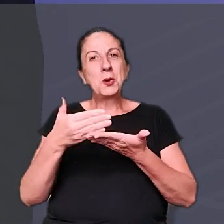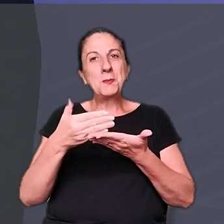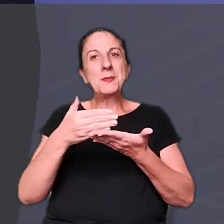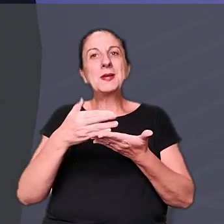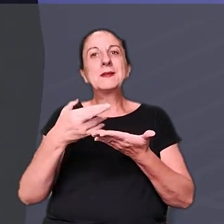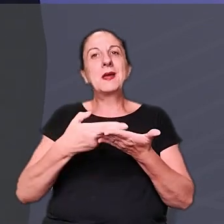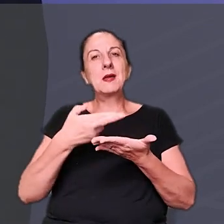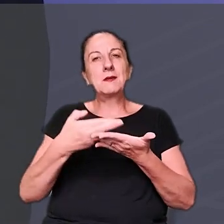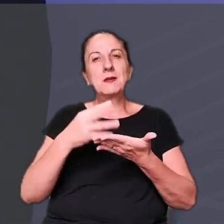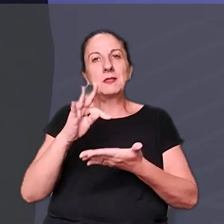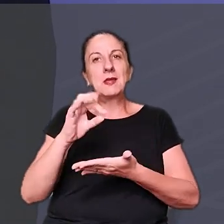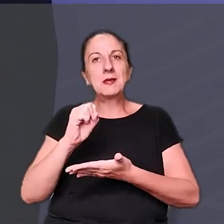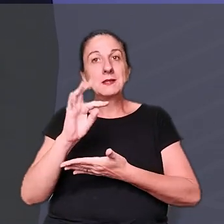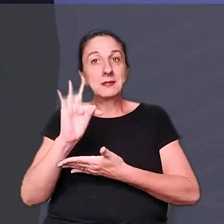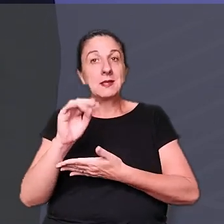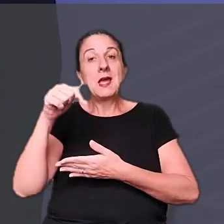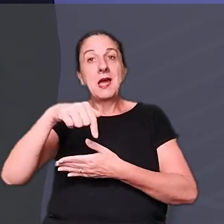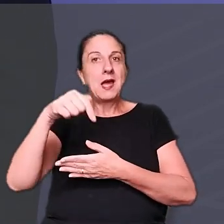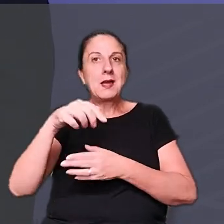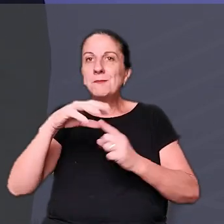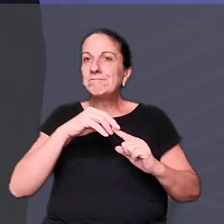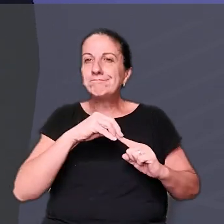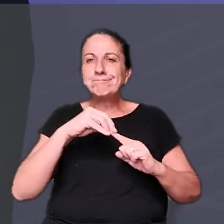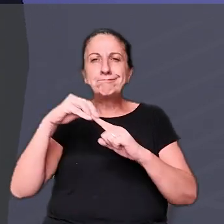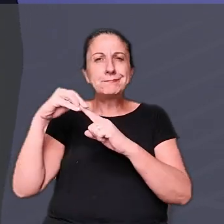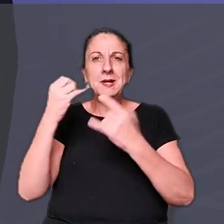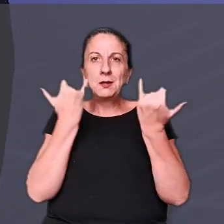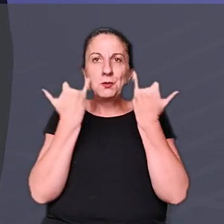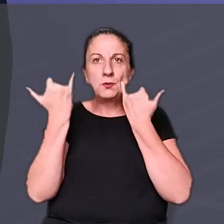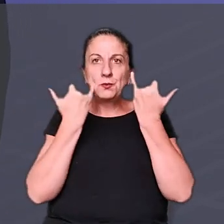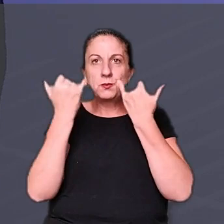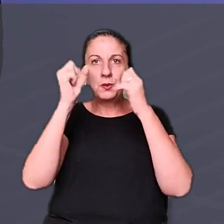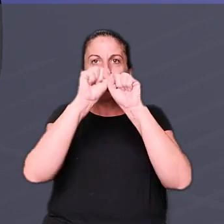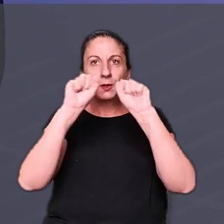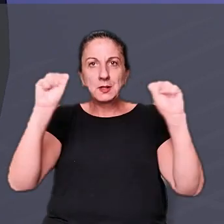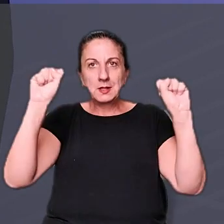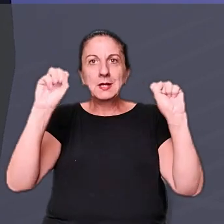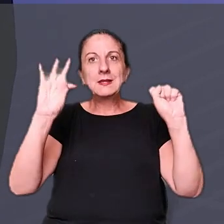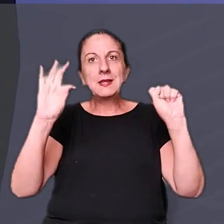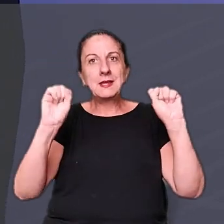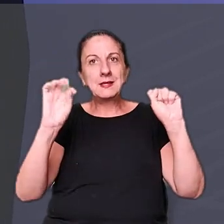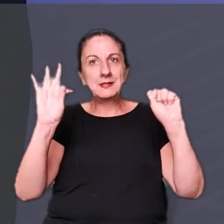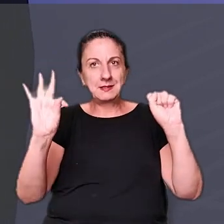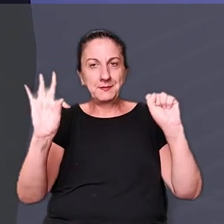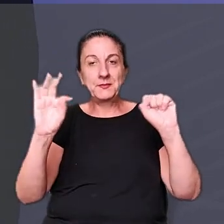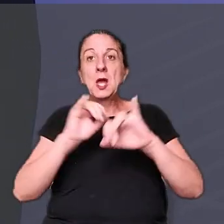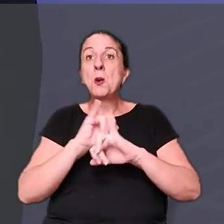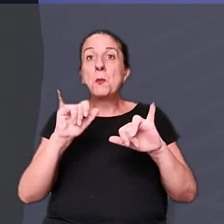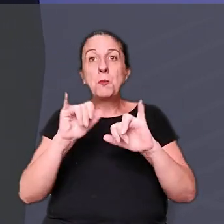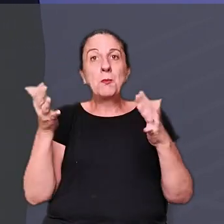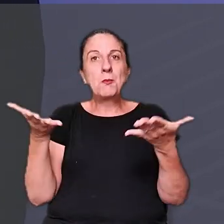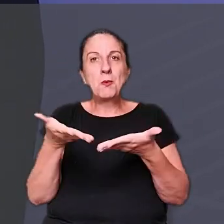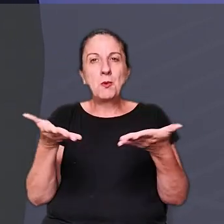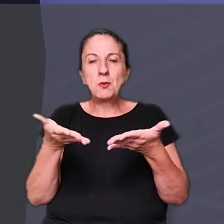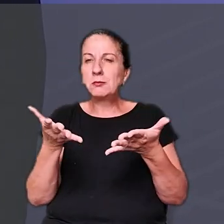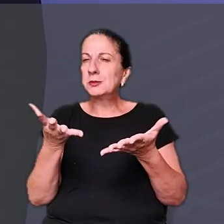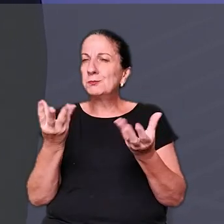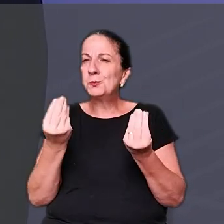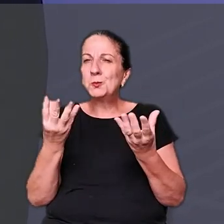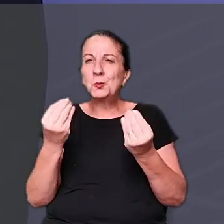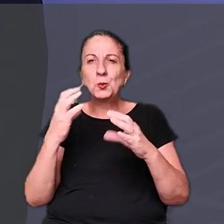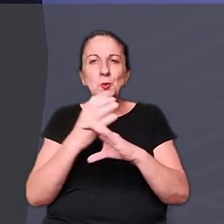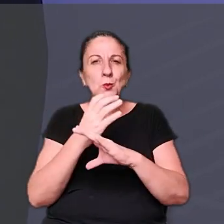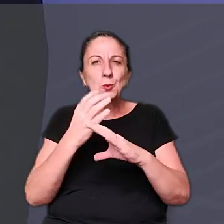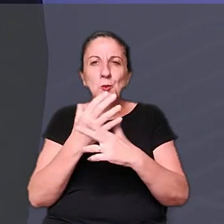Olá, está no ar o Revista TST. Aqui você fica por dentro das principais informações do Tribunal Superior do Trabalho. E o programa de